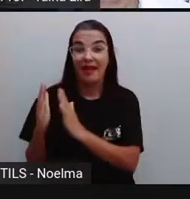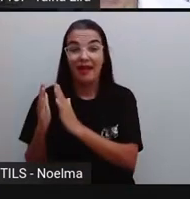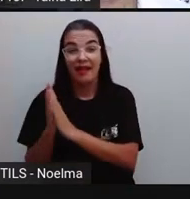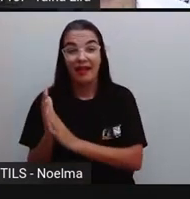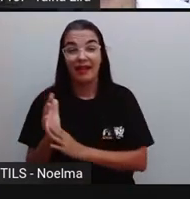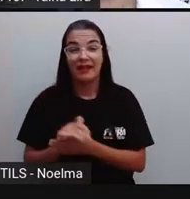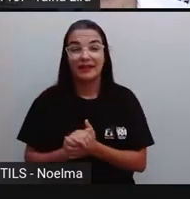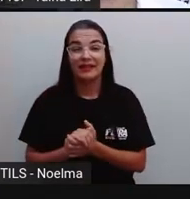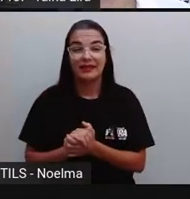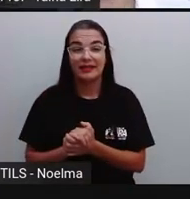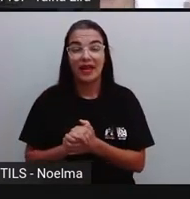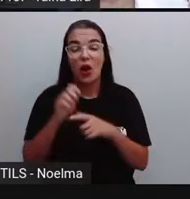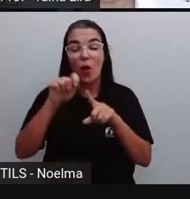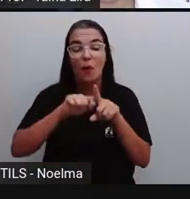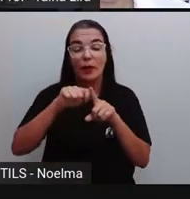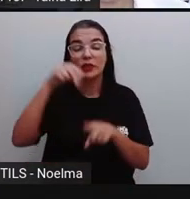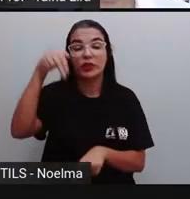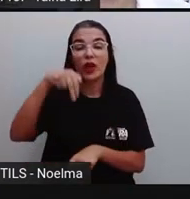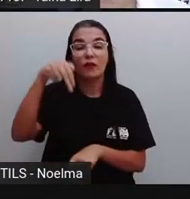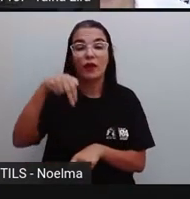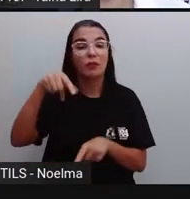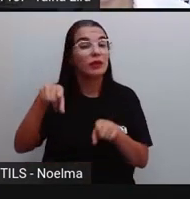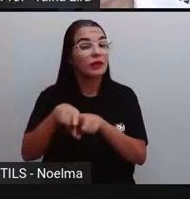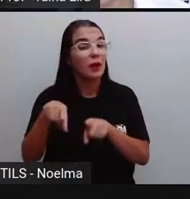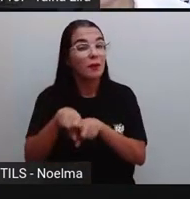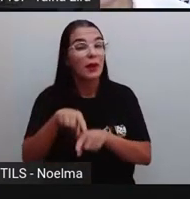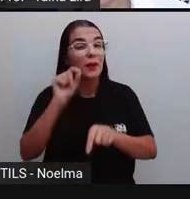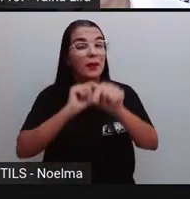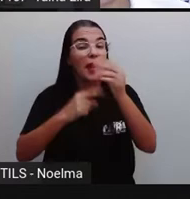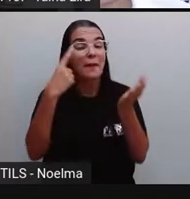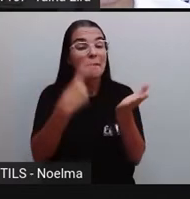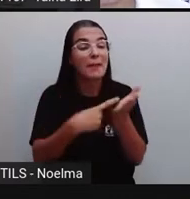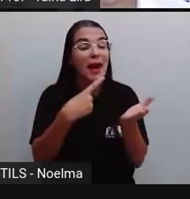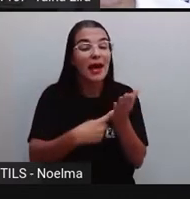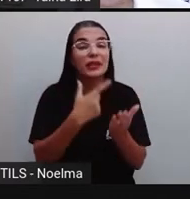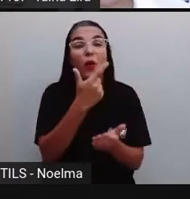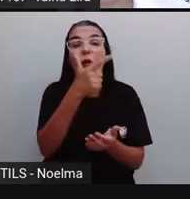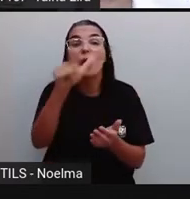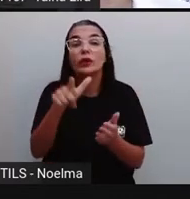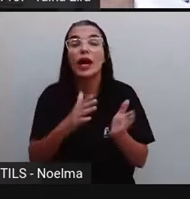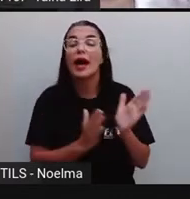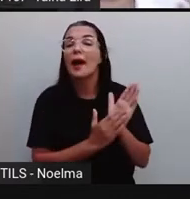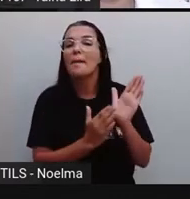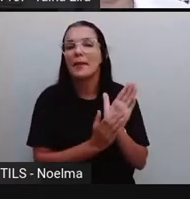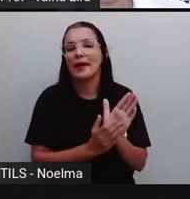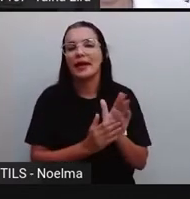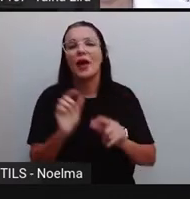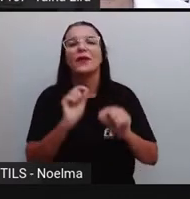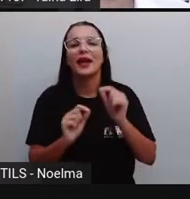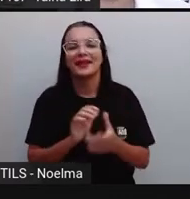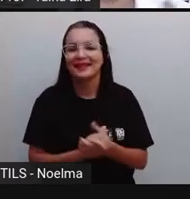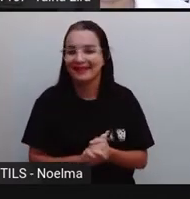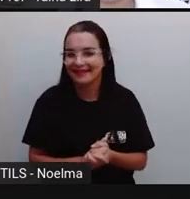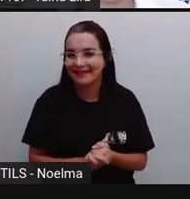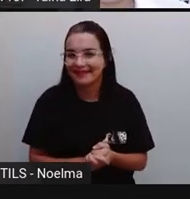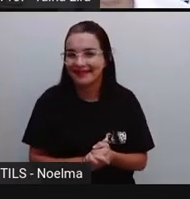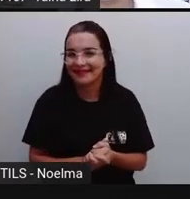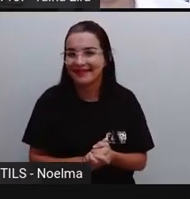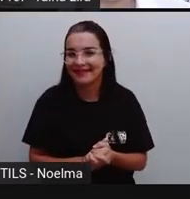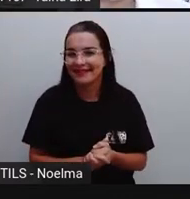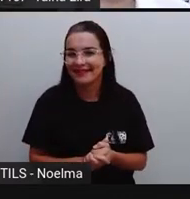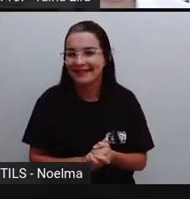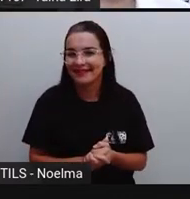né, de outubro, nós temos o mês de novembro, que também é marcado aí por outra campanha. Dessa vez, ó, essa campanha